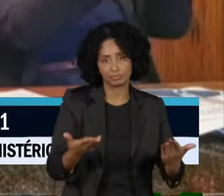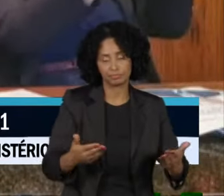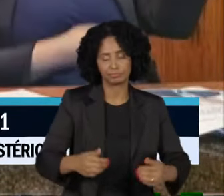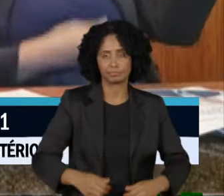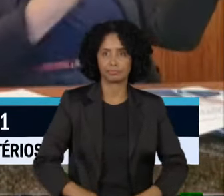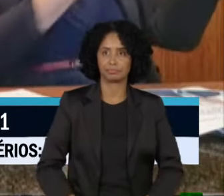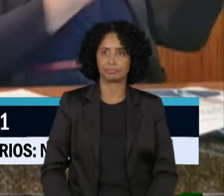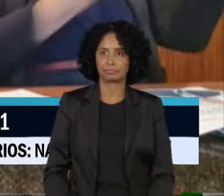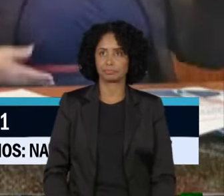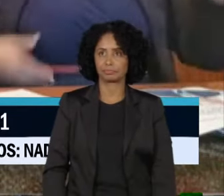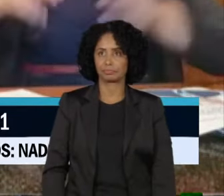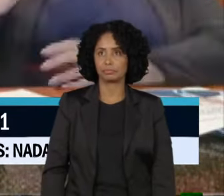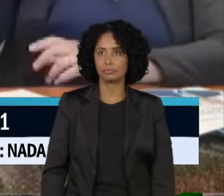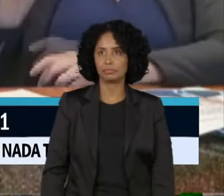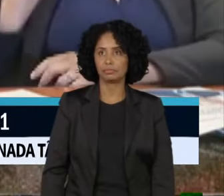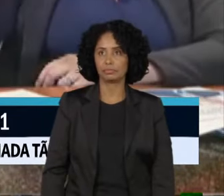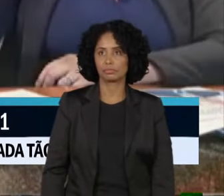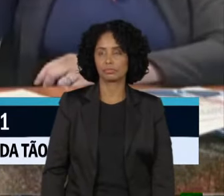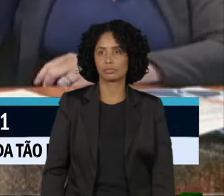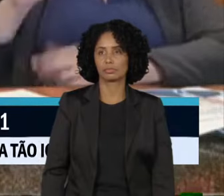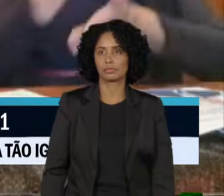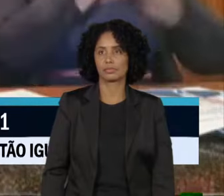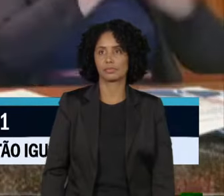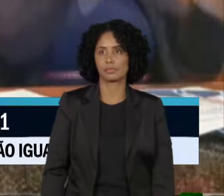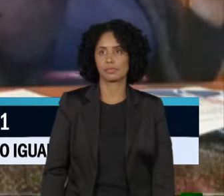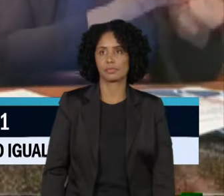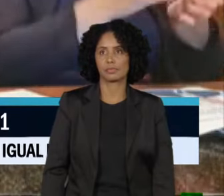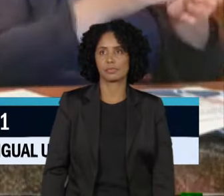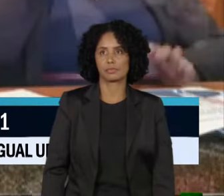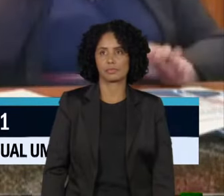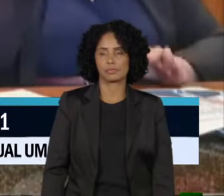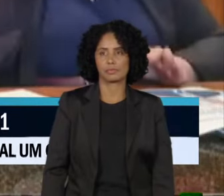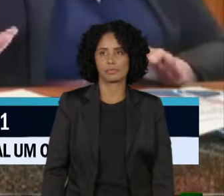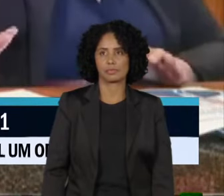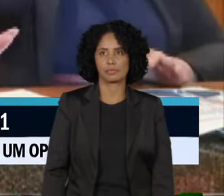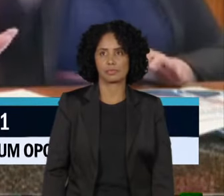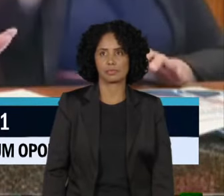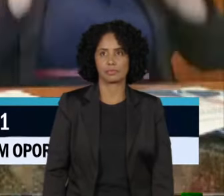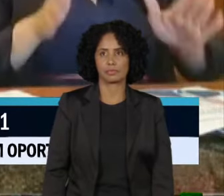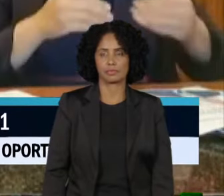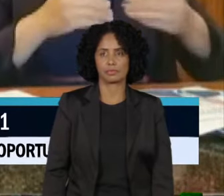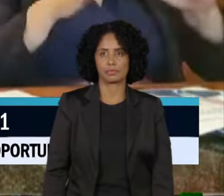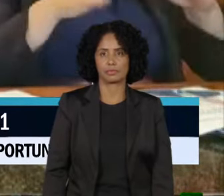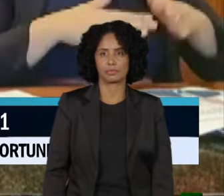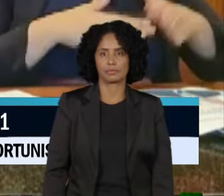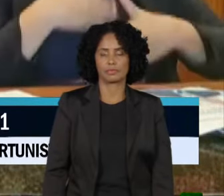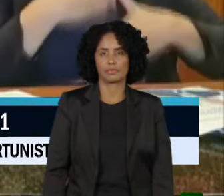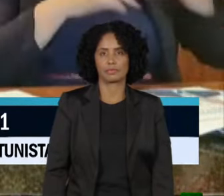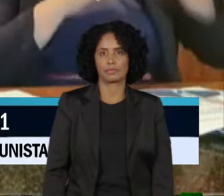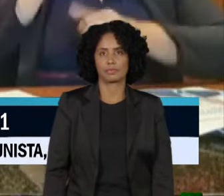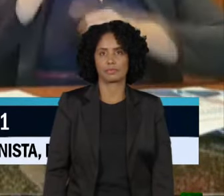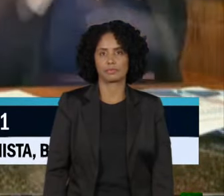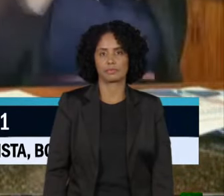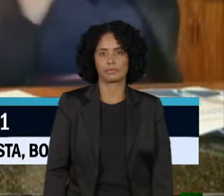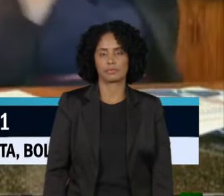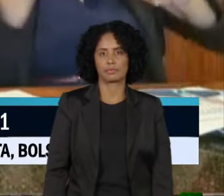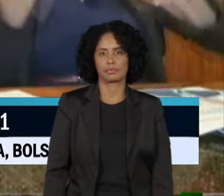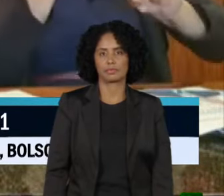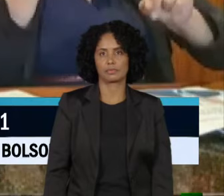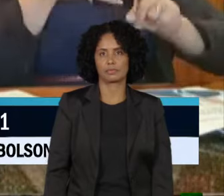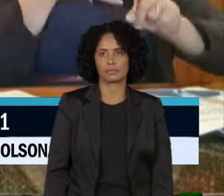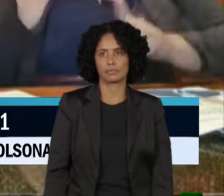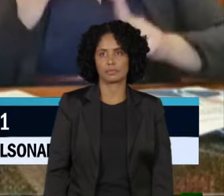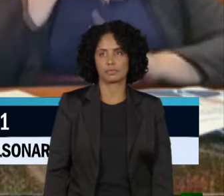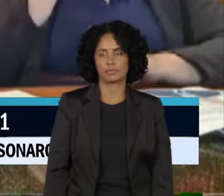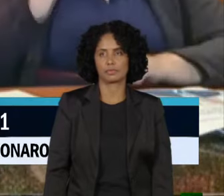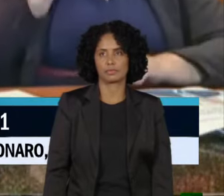Relatórios oficiais do governo do Reino Unido sugerem que os totalmente vacinados estão desenvolvendo a síndrome